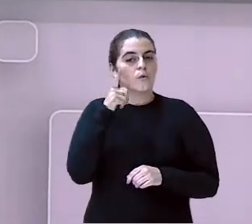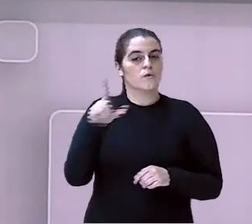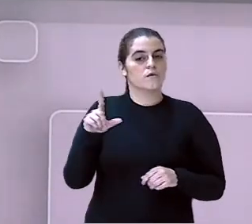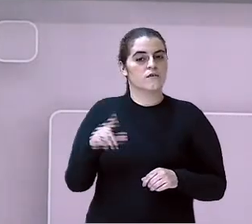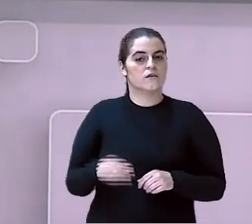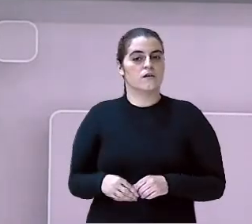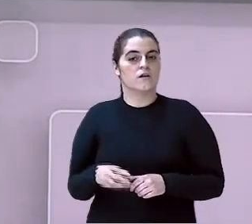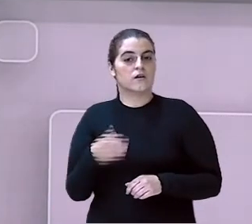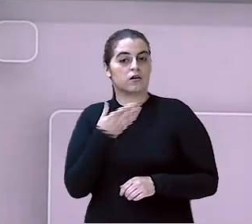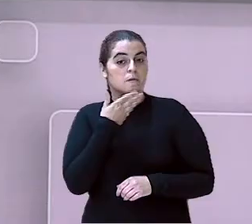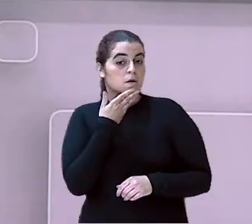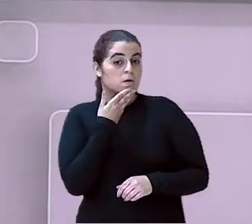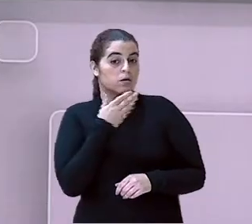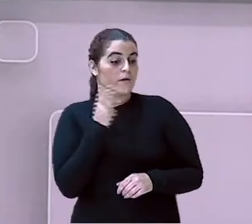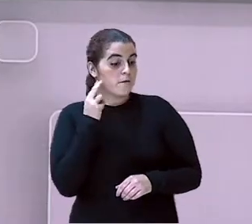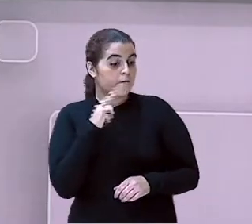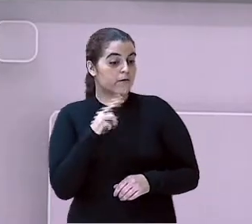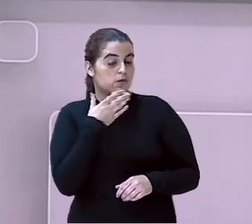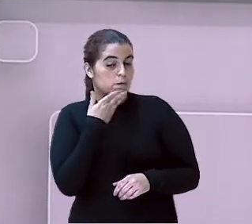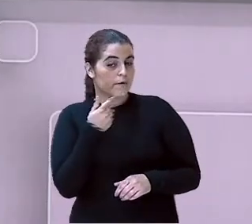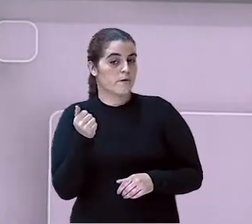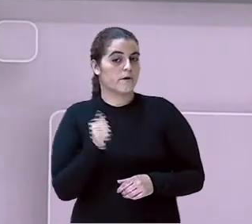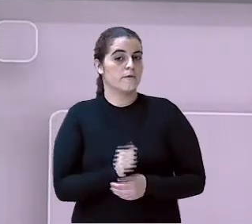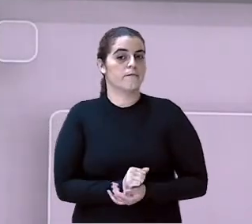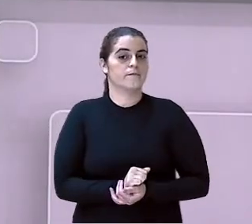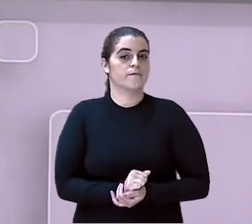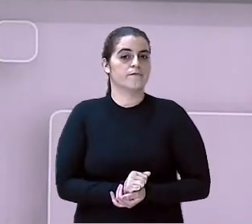se aquilo ali vai melhorar o tempo, se vai ficar melhor.